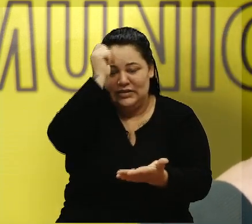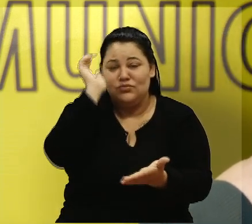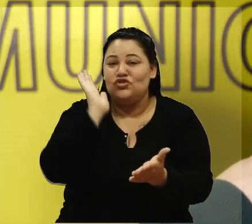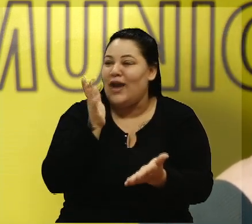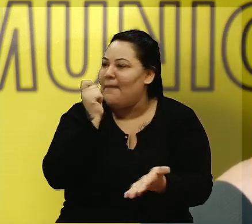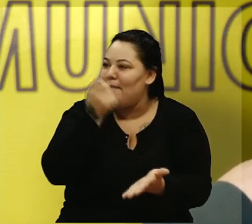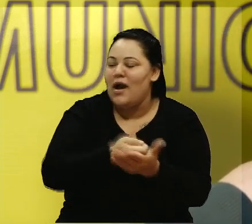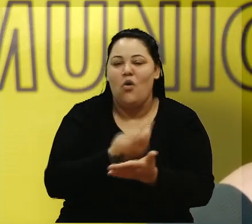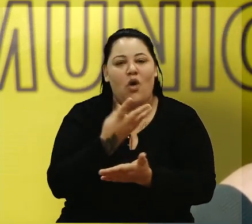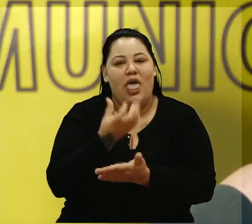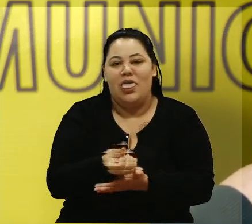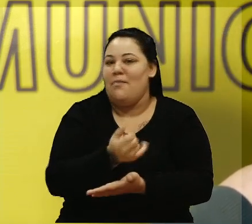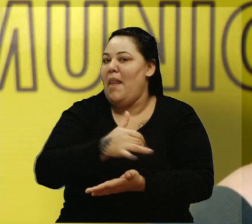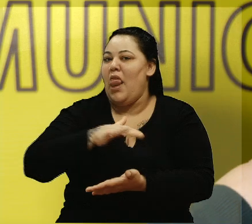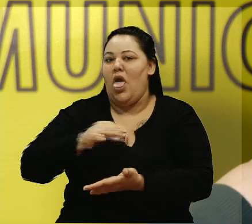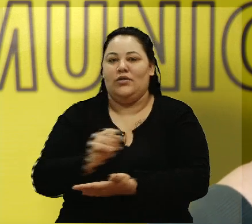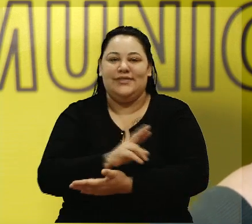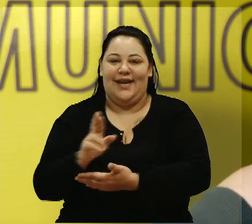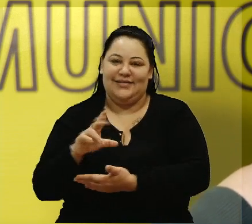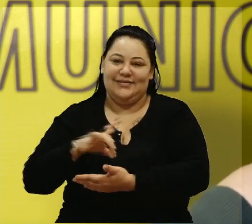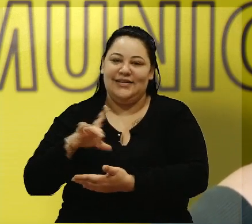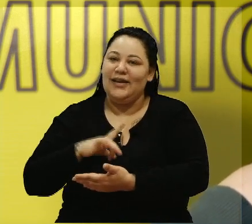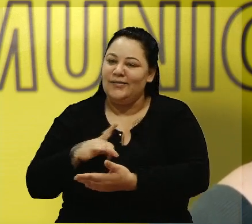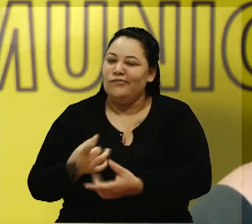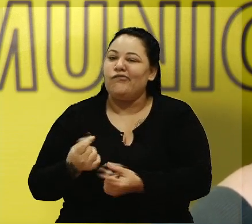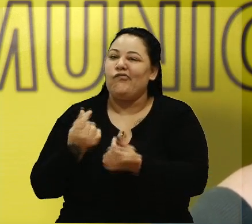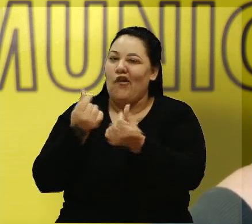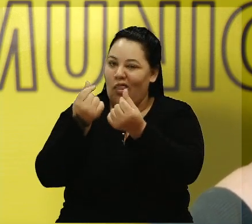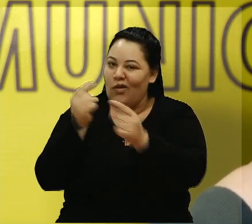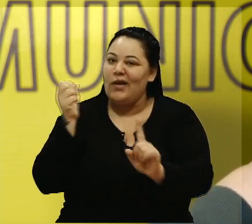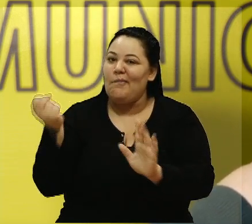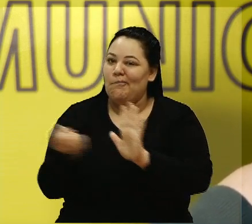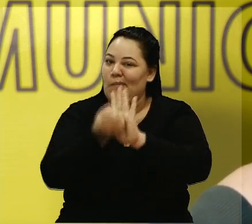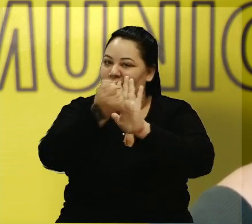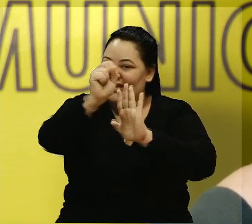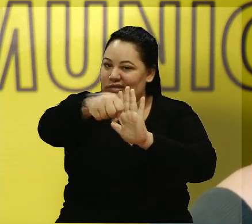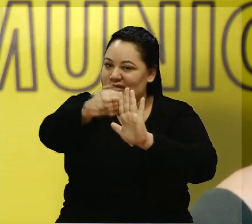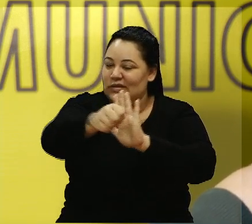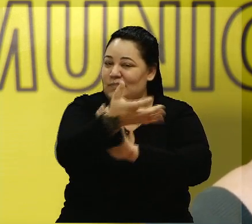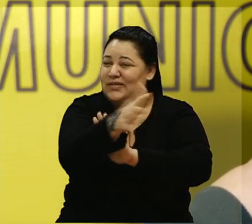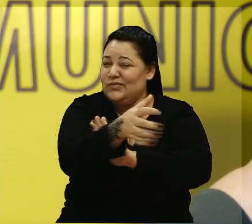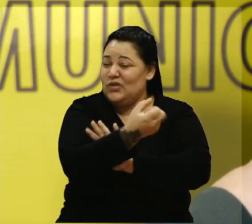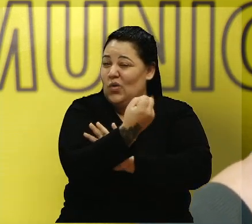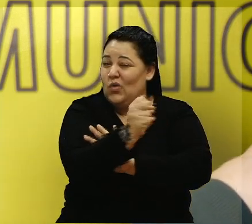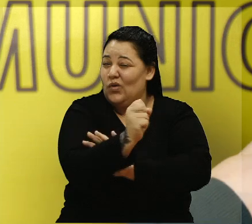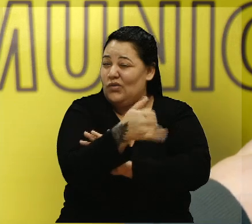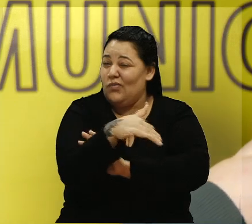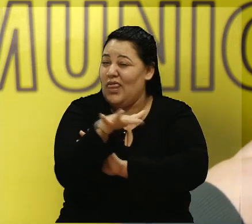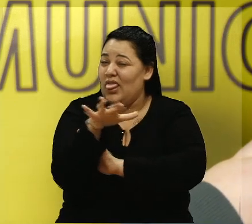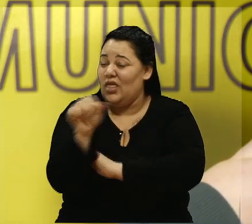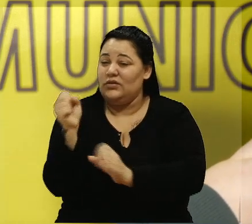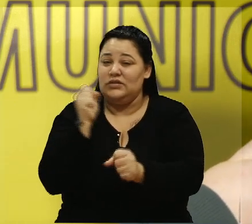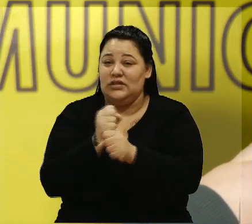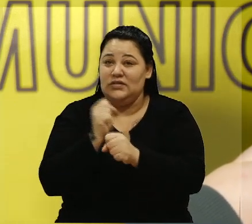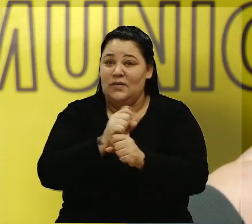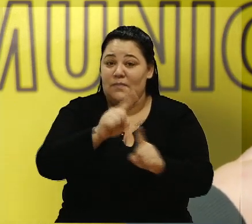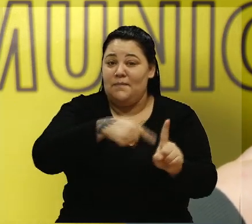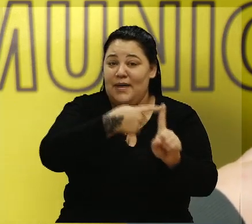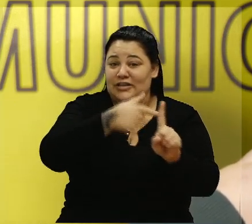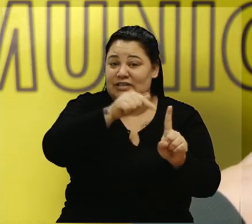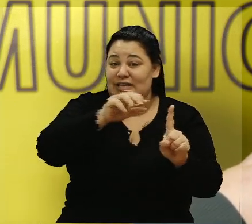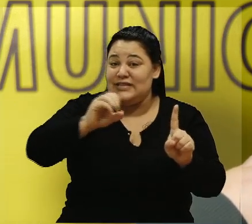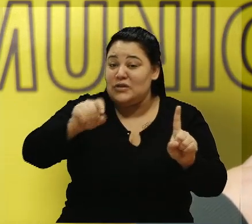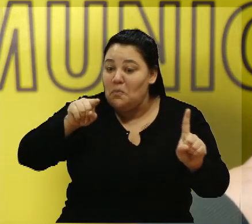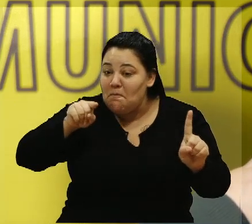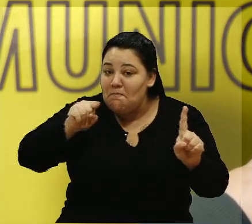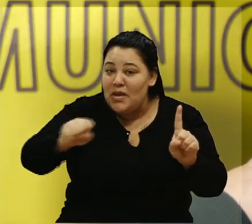reais. Isso vai ter um valor significativo, vai atingir na casa de 8 milhões por ano, mais de 700 mil reais por mês, e